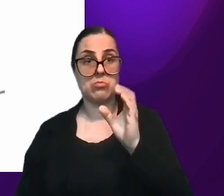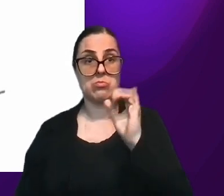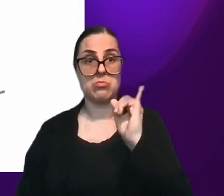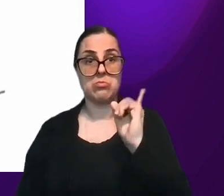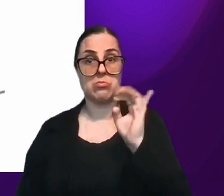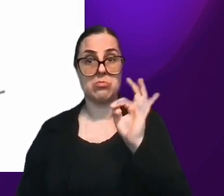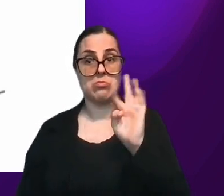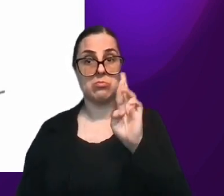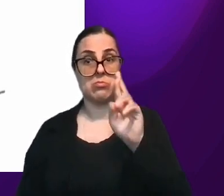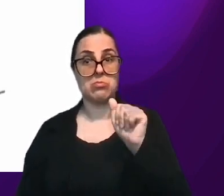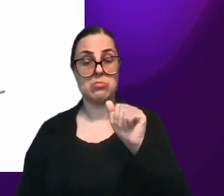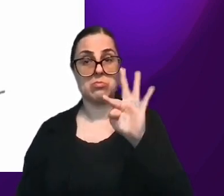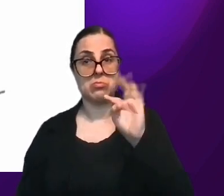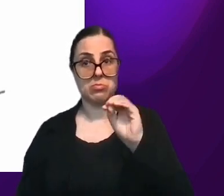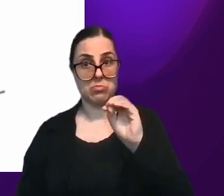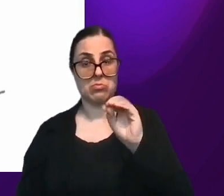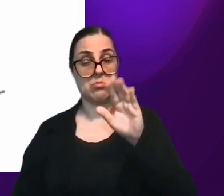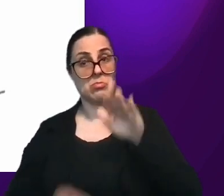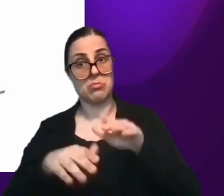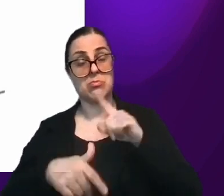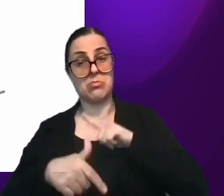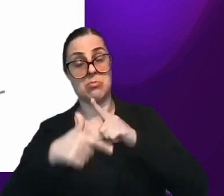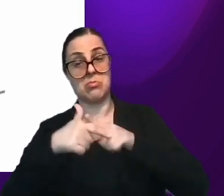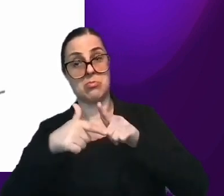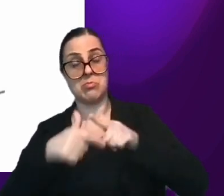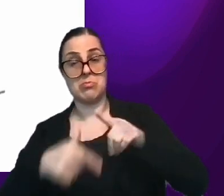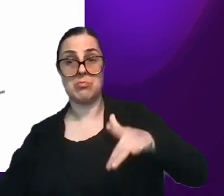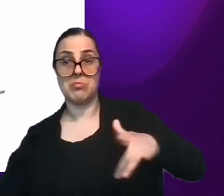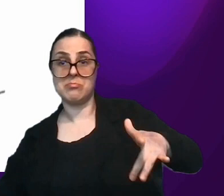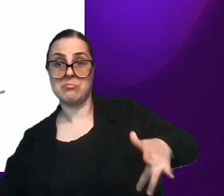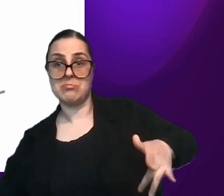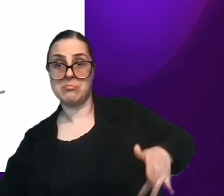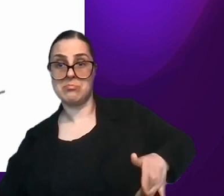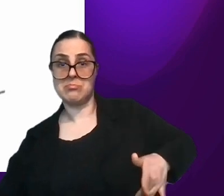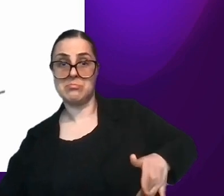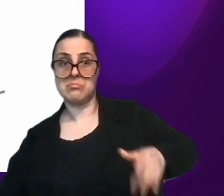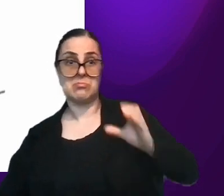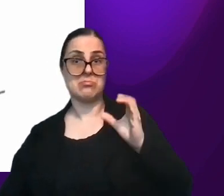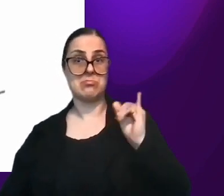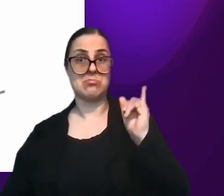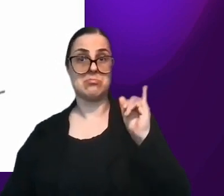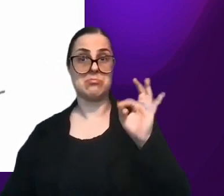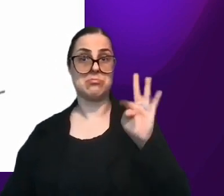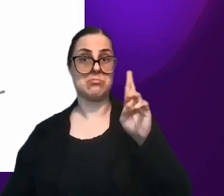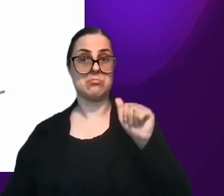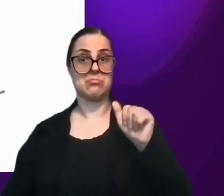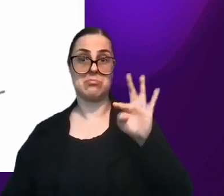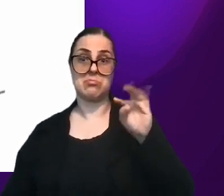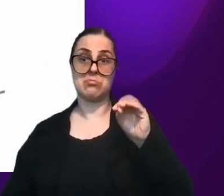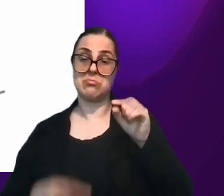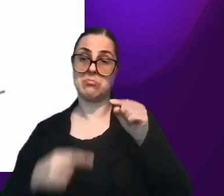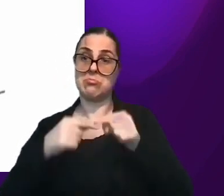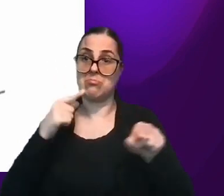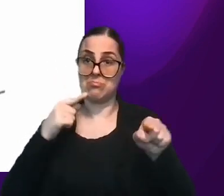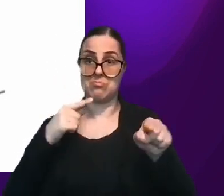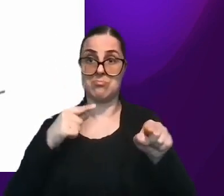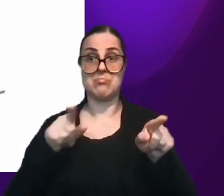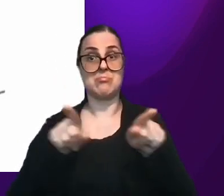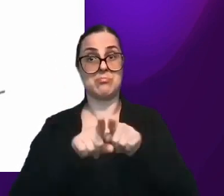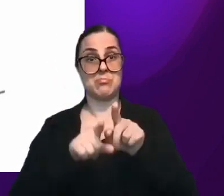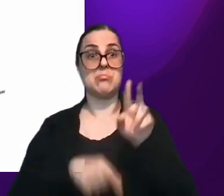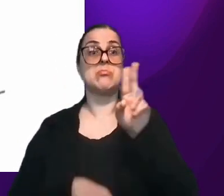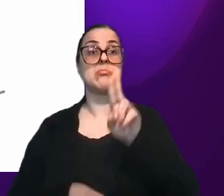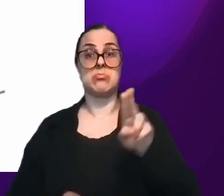acidose lática, você dosa e o citrato não, certo? Em ECMO, Nós usamos citrato,